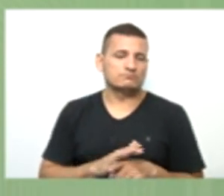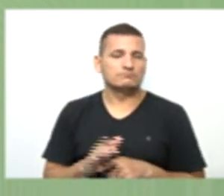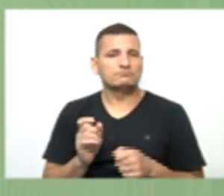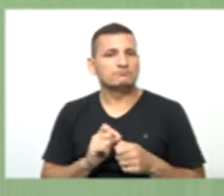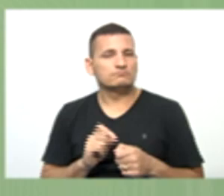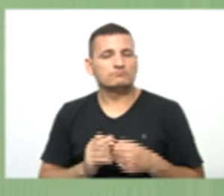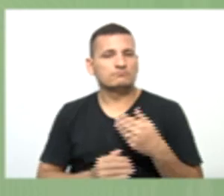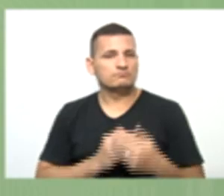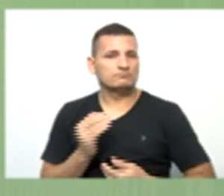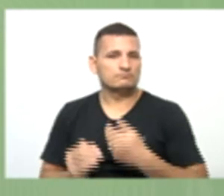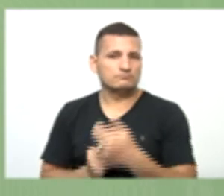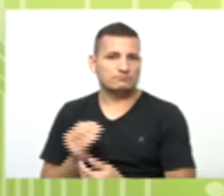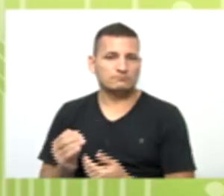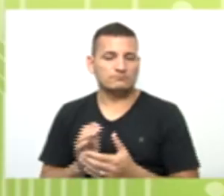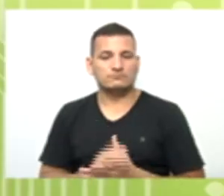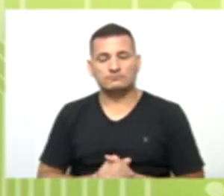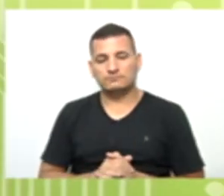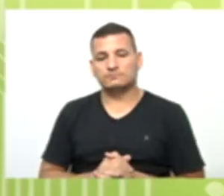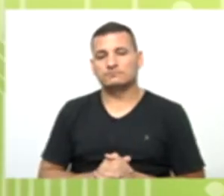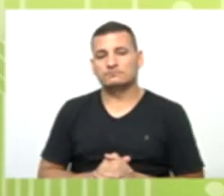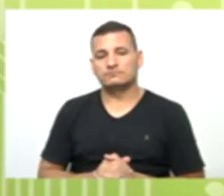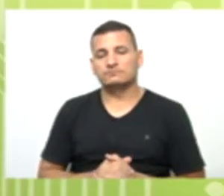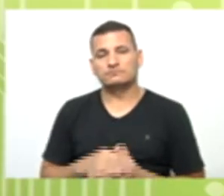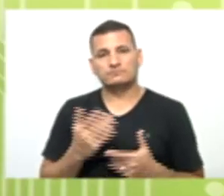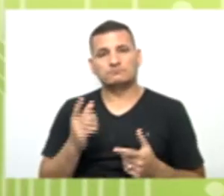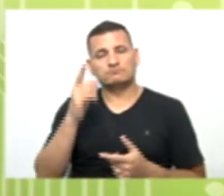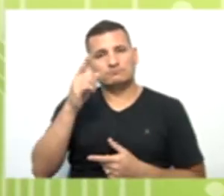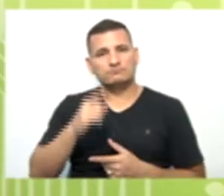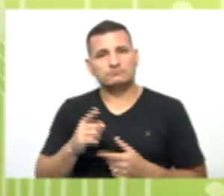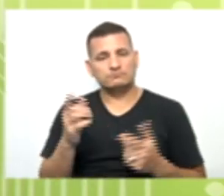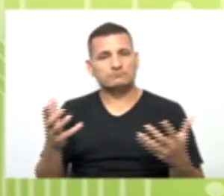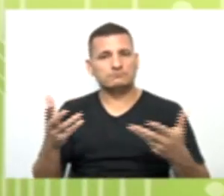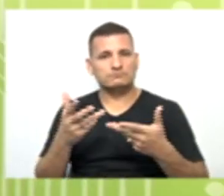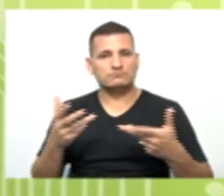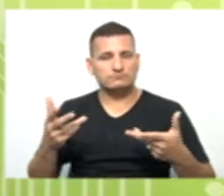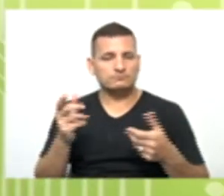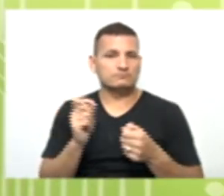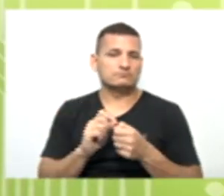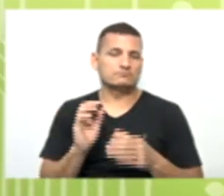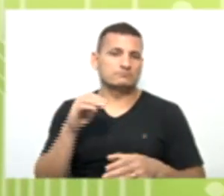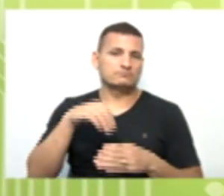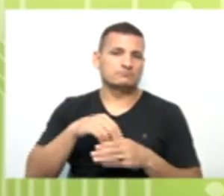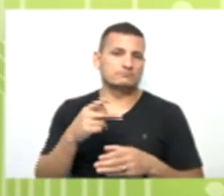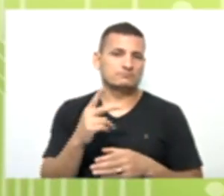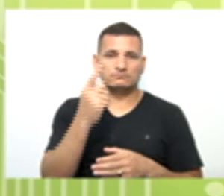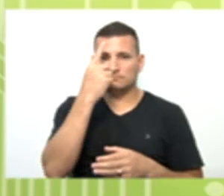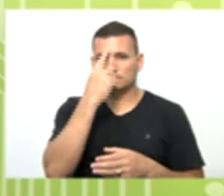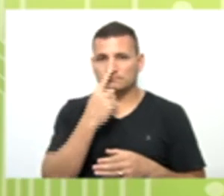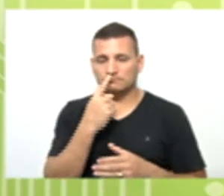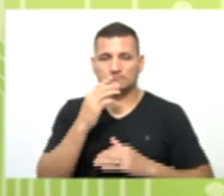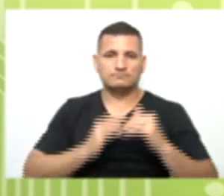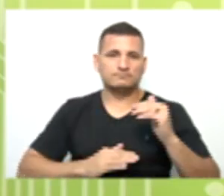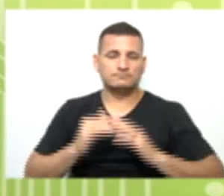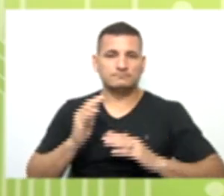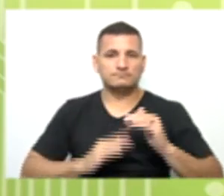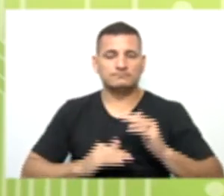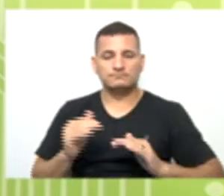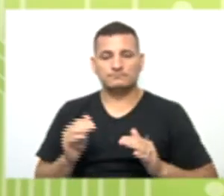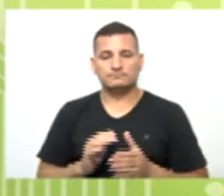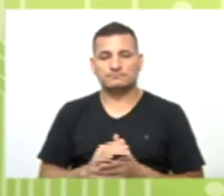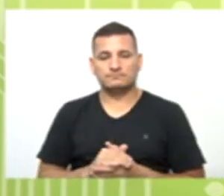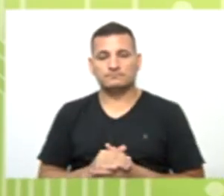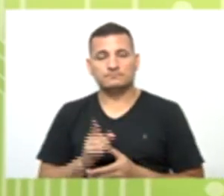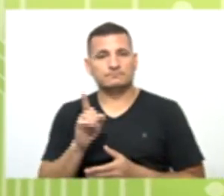processos. Então, essas são competências que fazem parte do seu perfil e